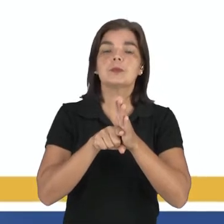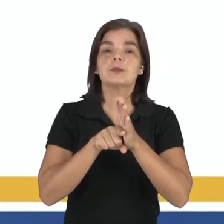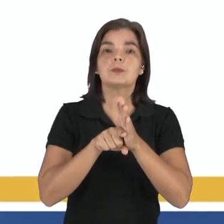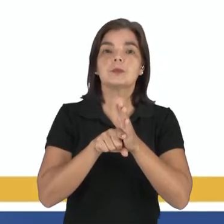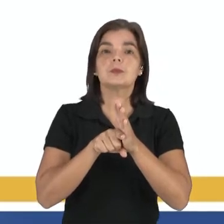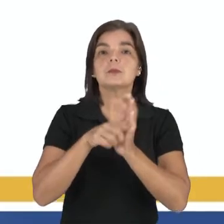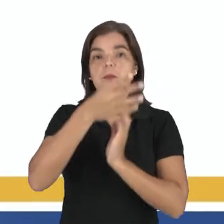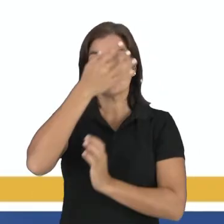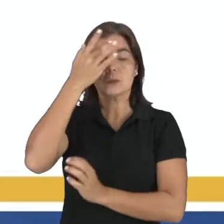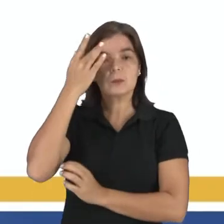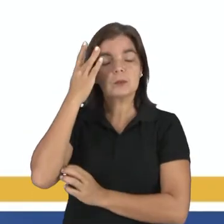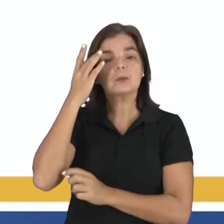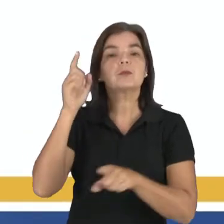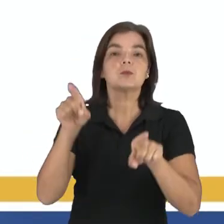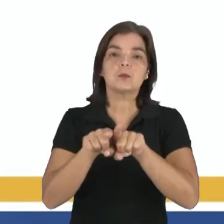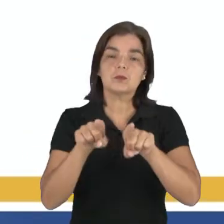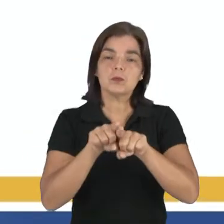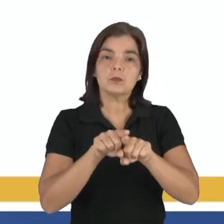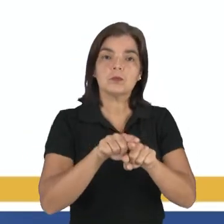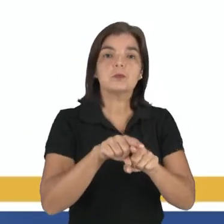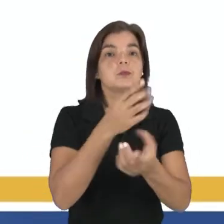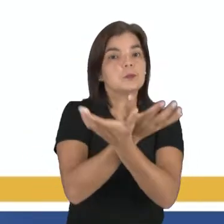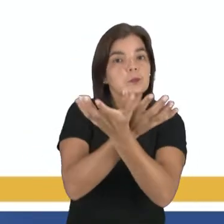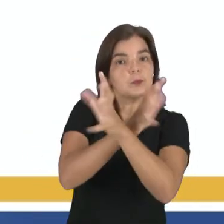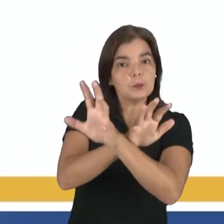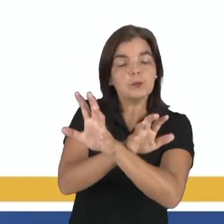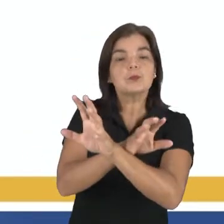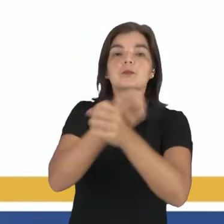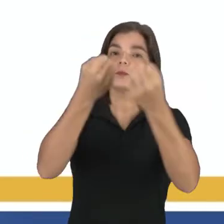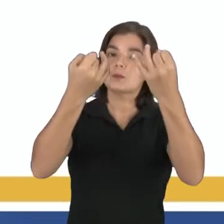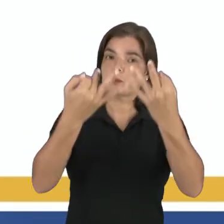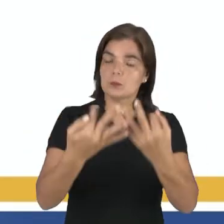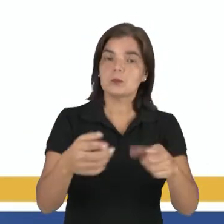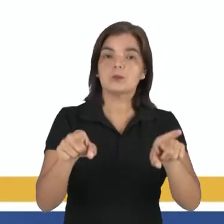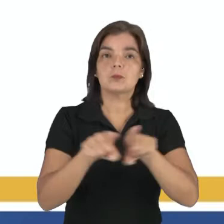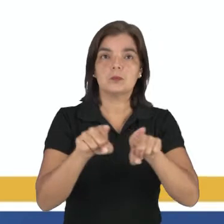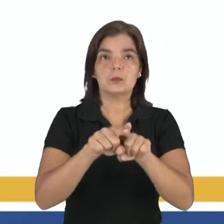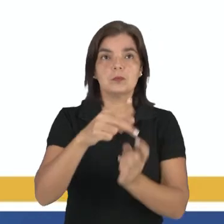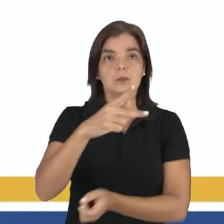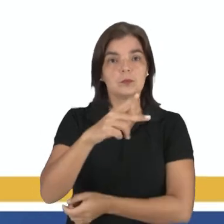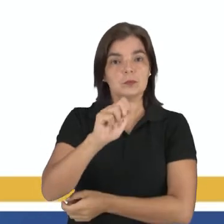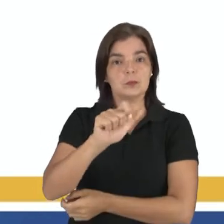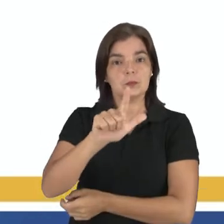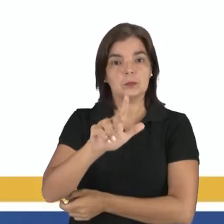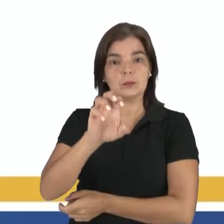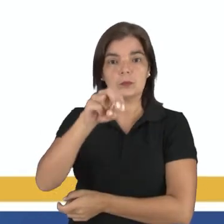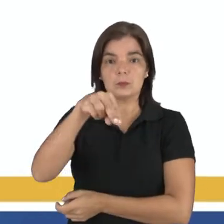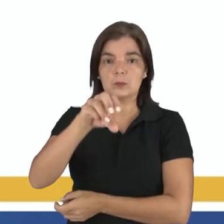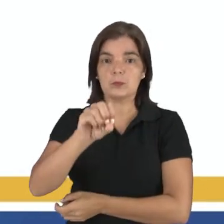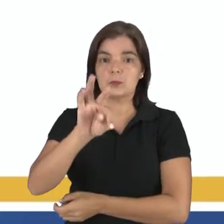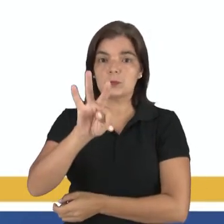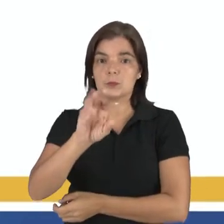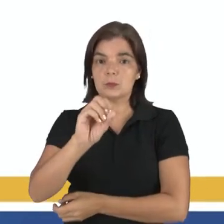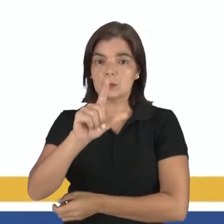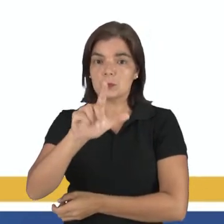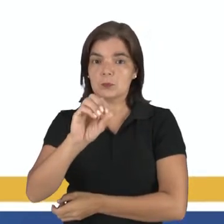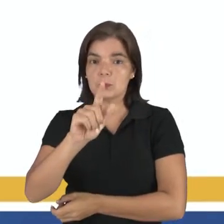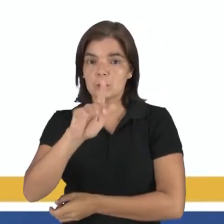desses naturalistas. Por exemplo, os fósseis, como eu já havia dito, através da paleontologia, foi